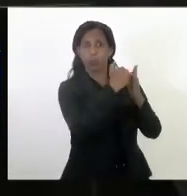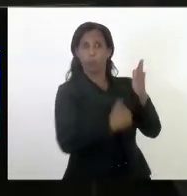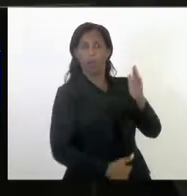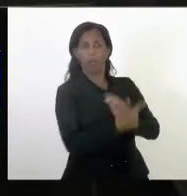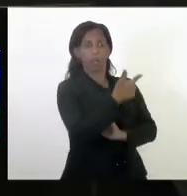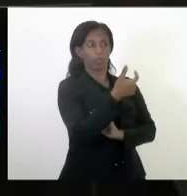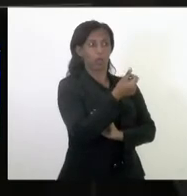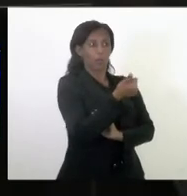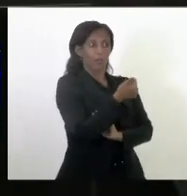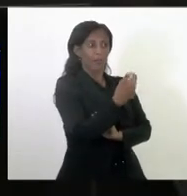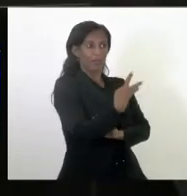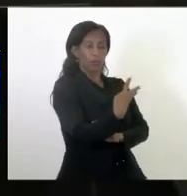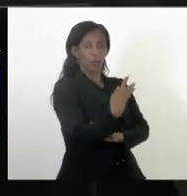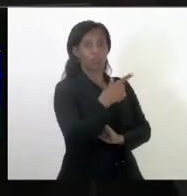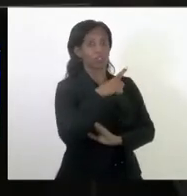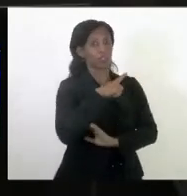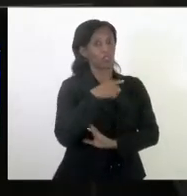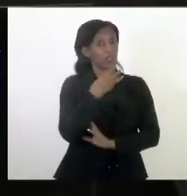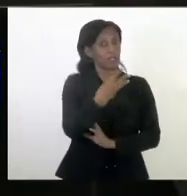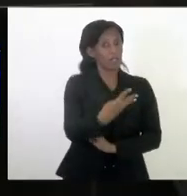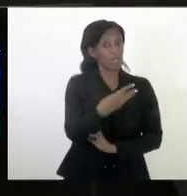2014. Nós tínhamos